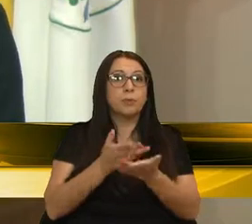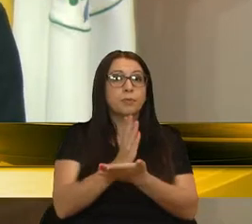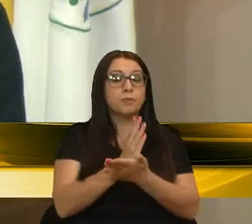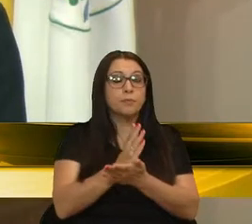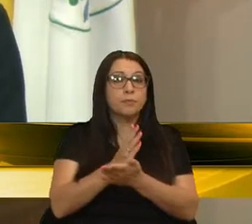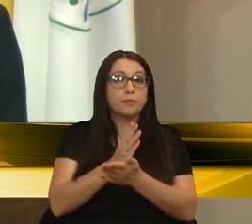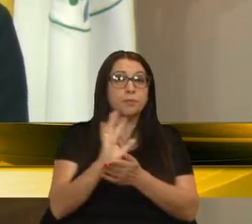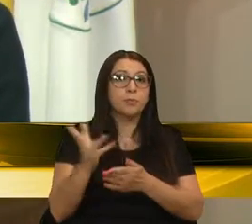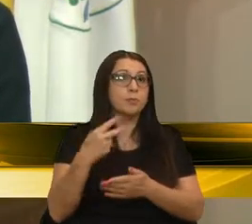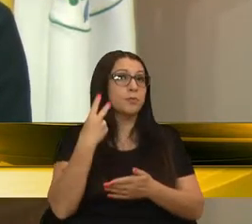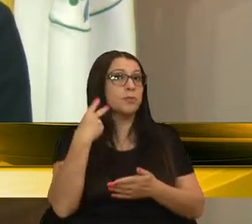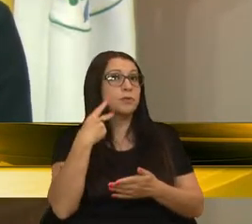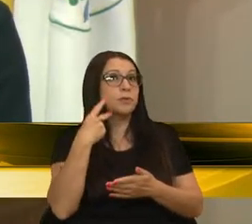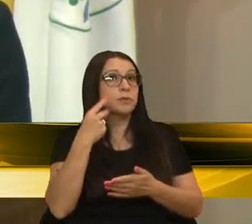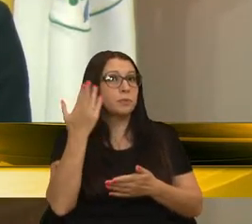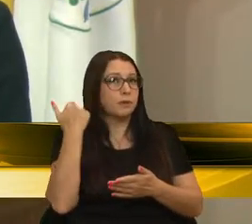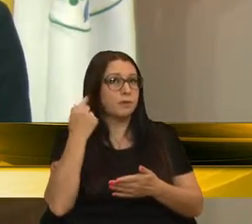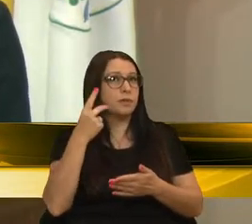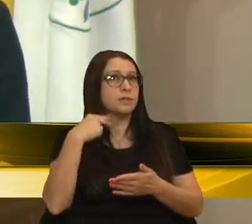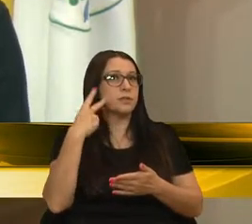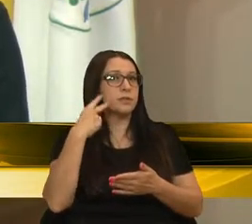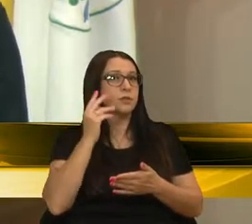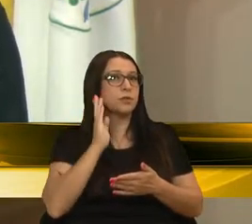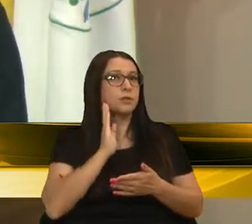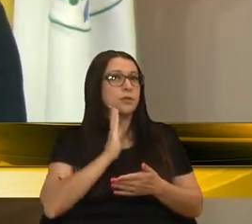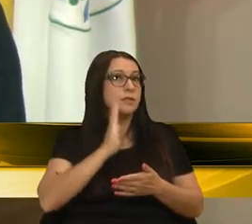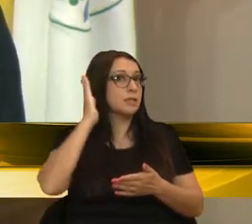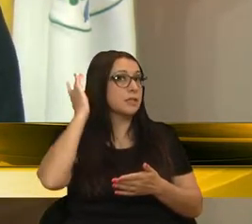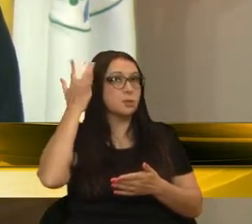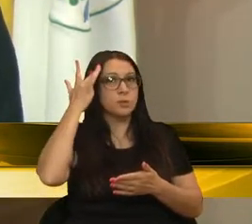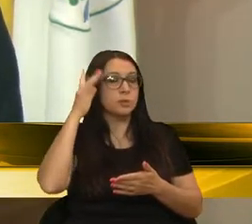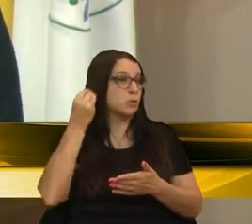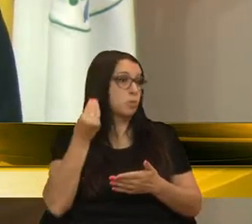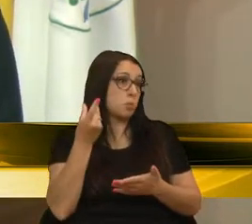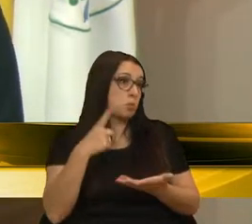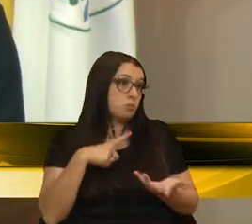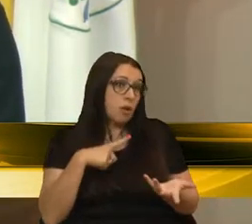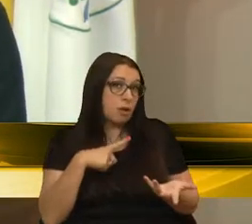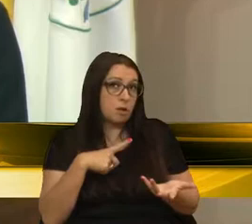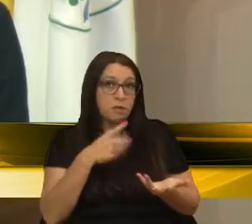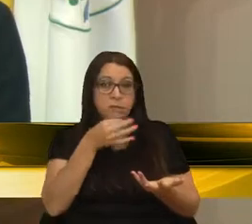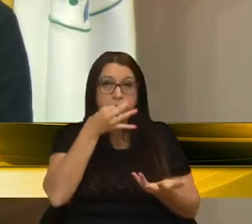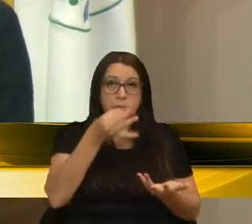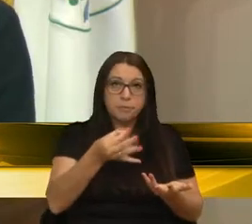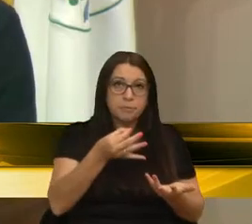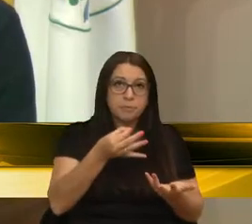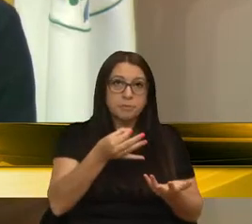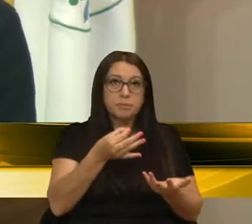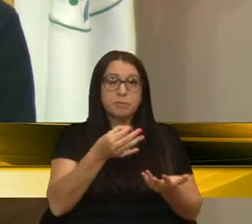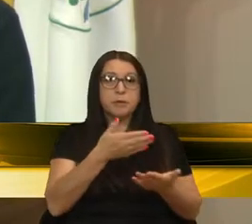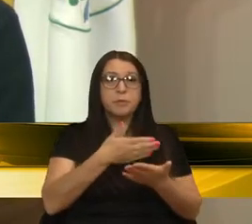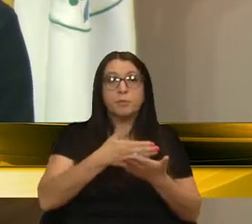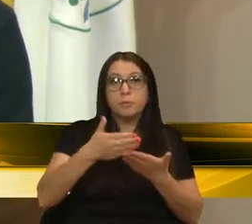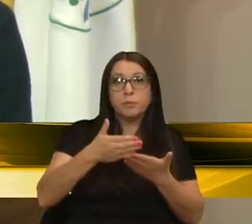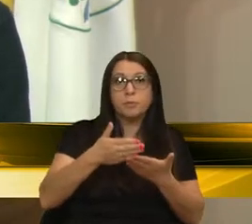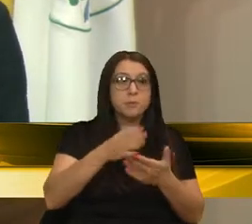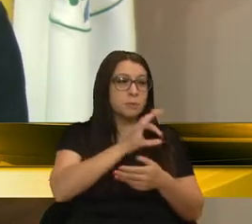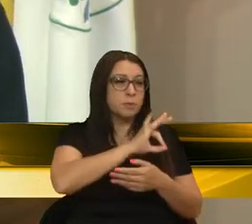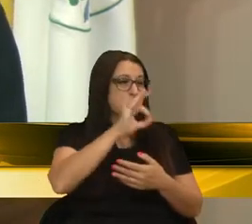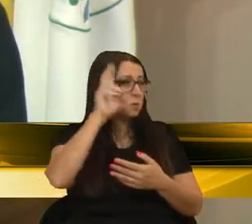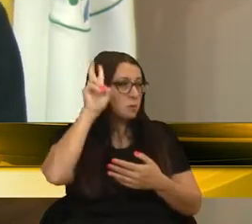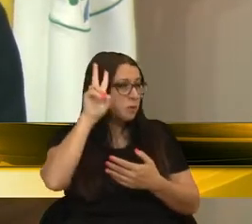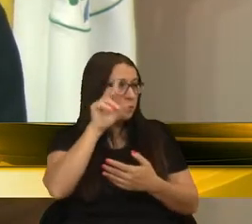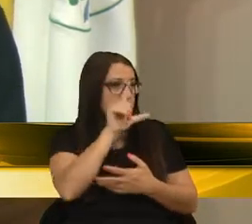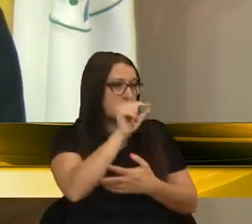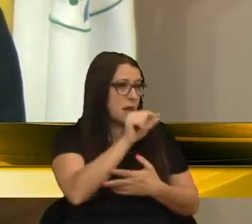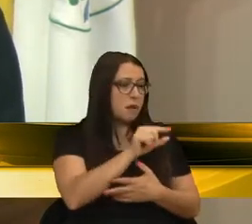vereadores, inclusive na época o vereador Daniel Guerra. Não sei como está, né, se foi sugerido que parte de um percentual, não me lembro se 10%